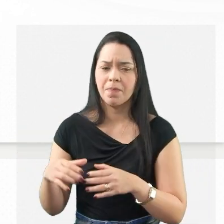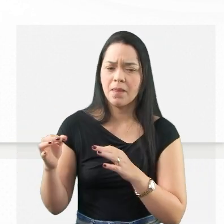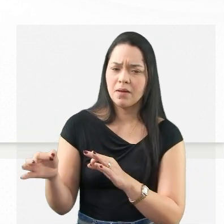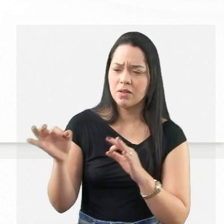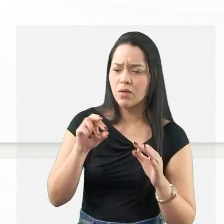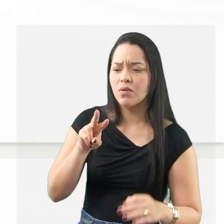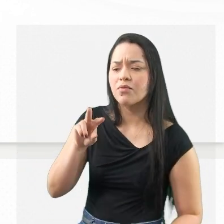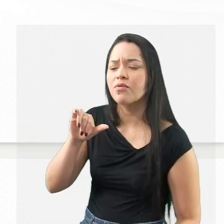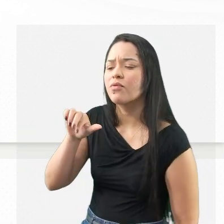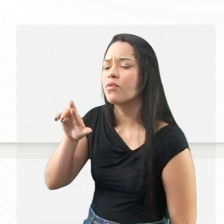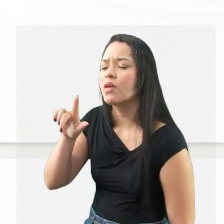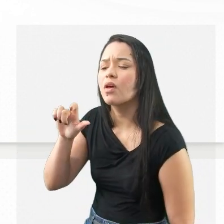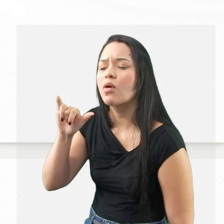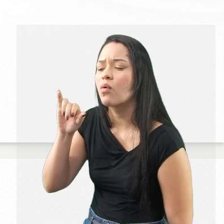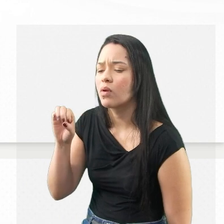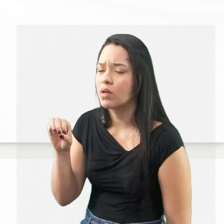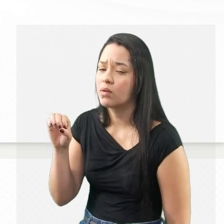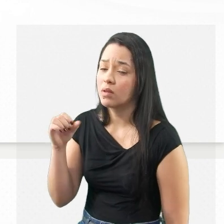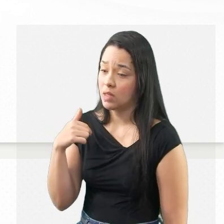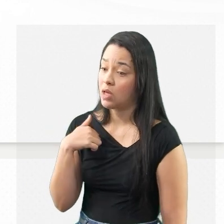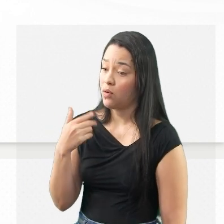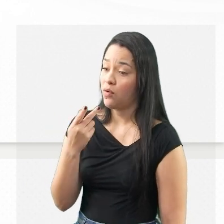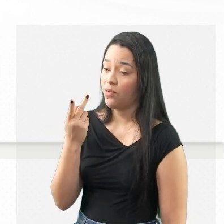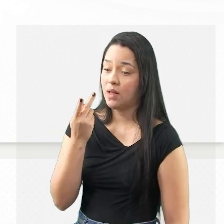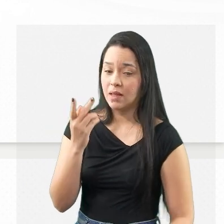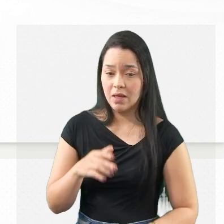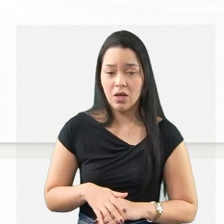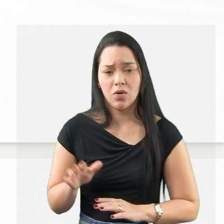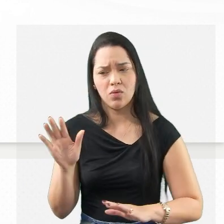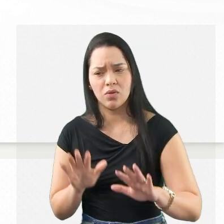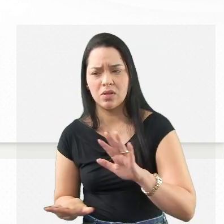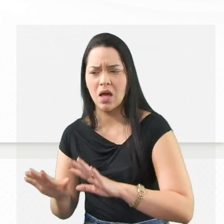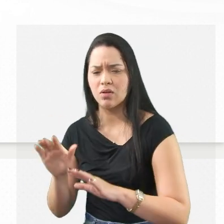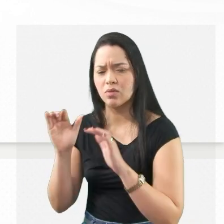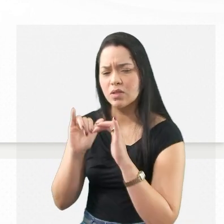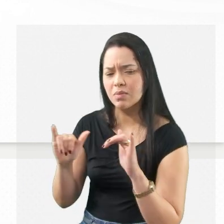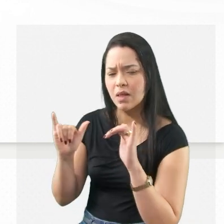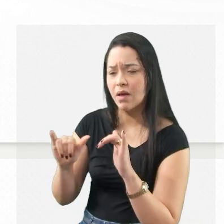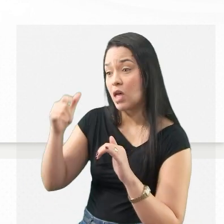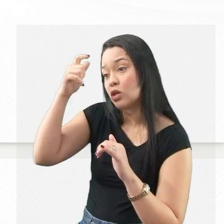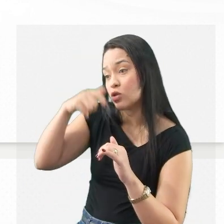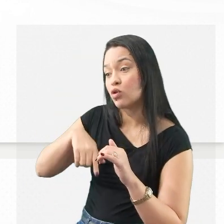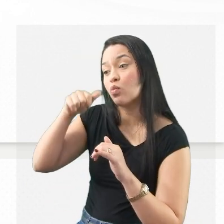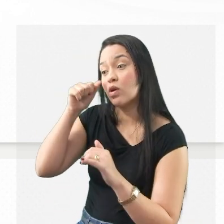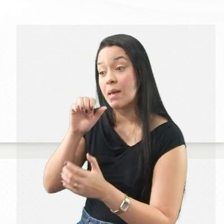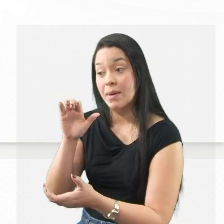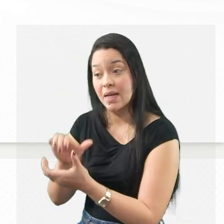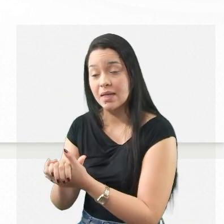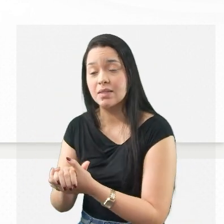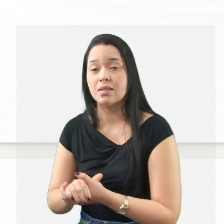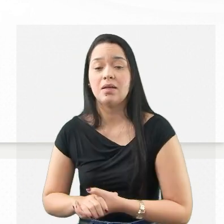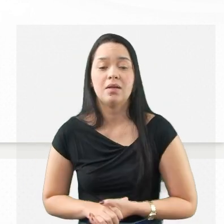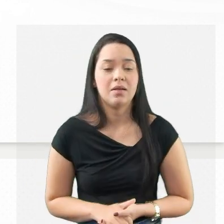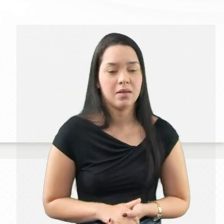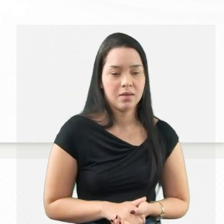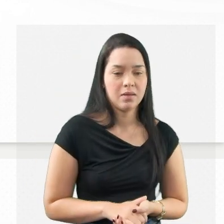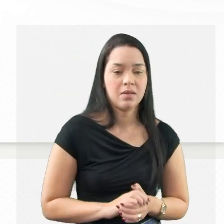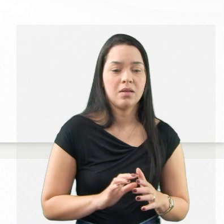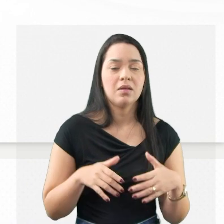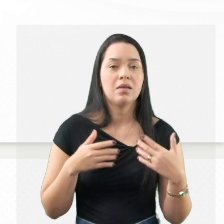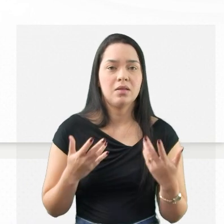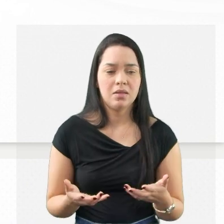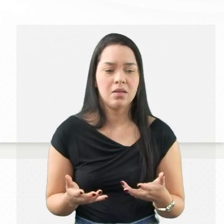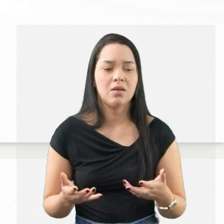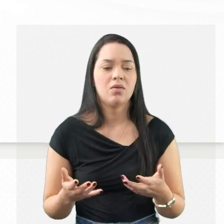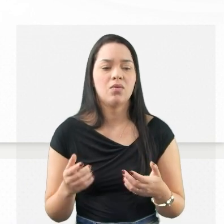atenção, virgulino, né? Que eu agora vou falar. Cuidado com tuas palavras, eu sou mulher para casar, né? Então a gente já